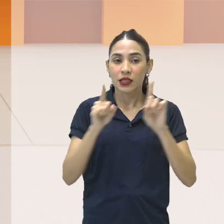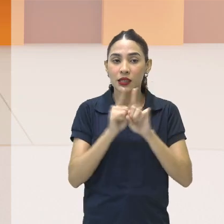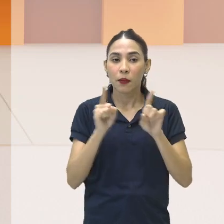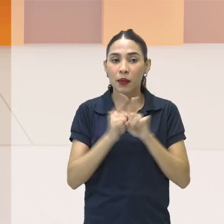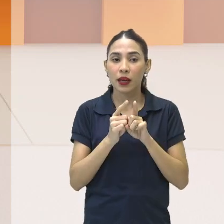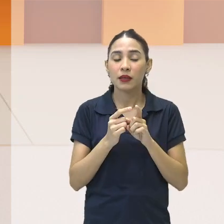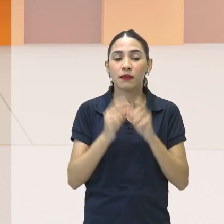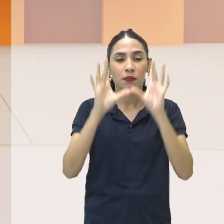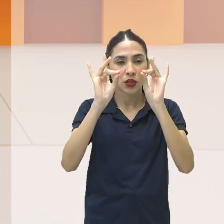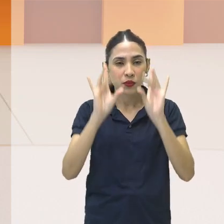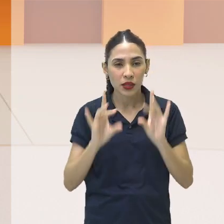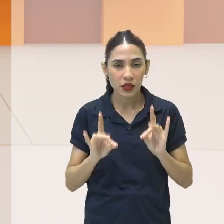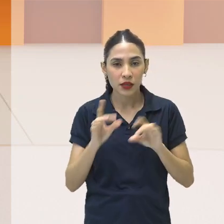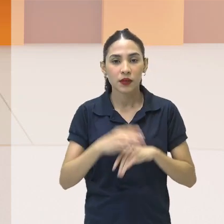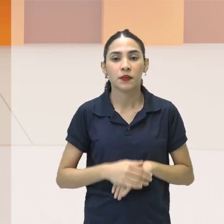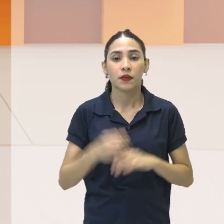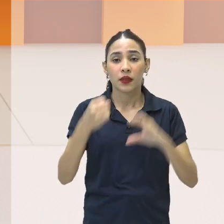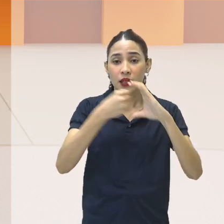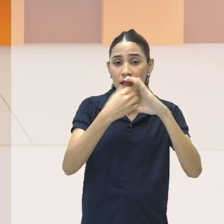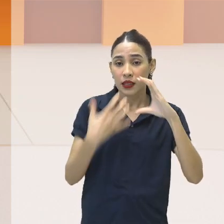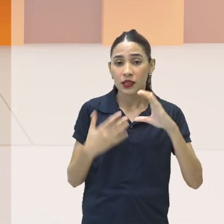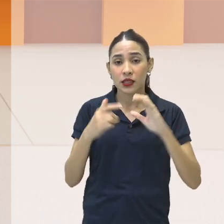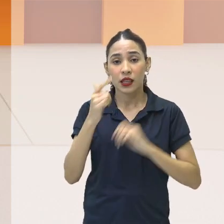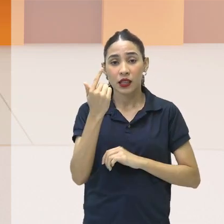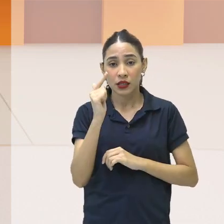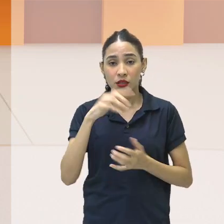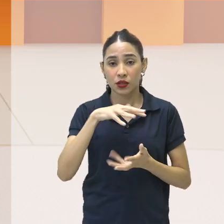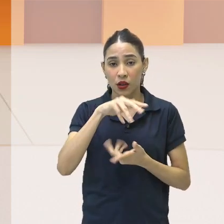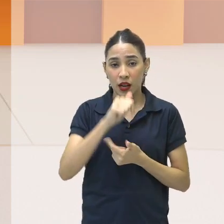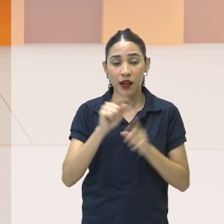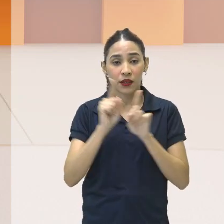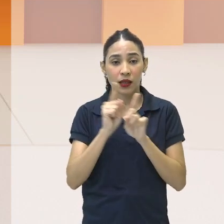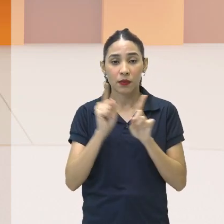muito específicas, né? Características geográficas e